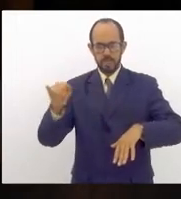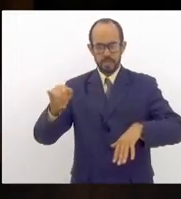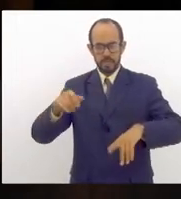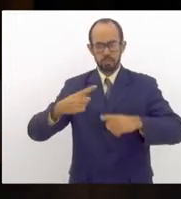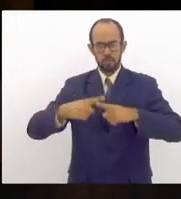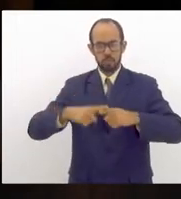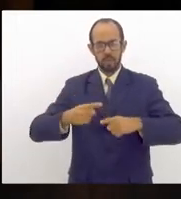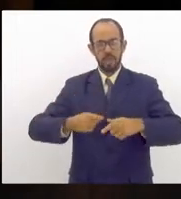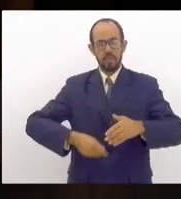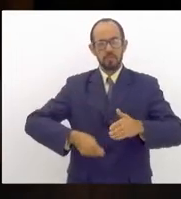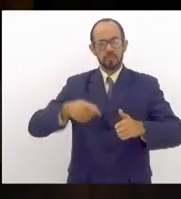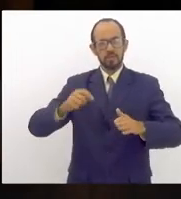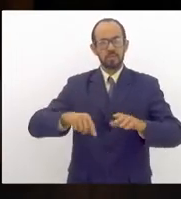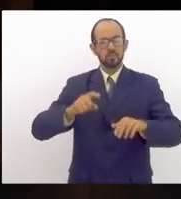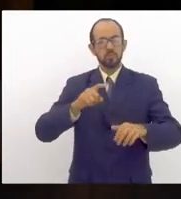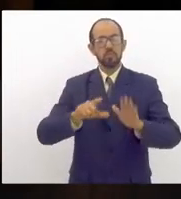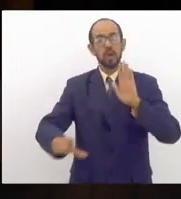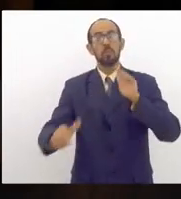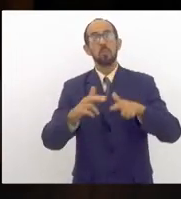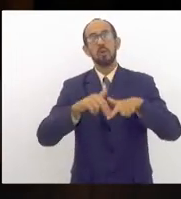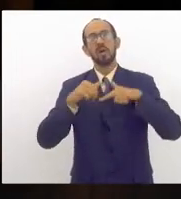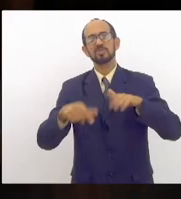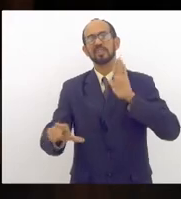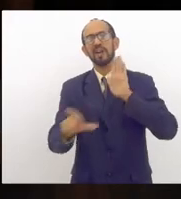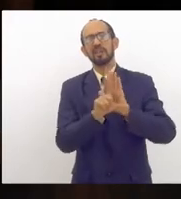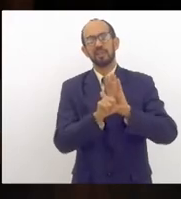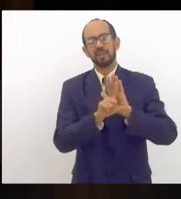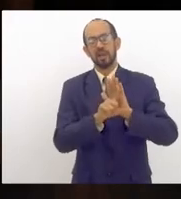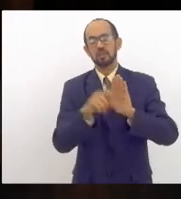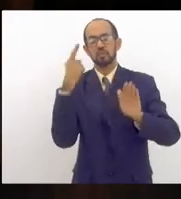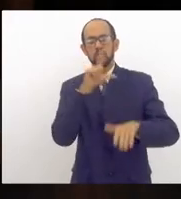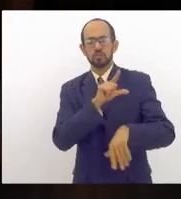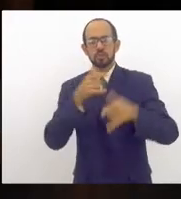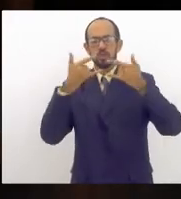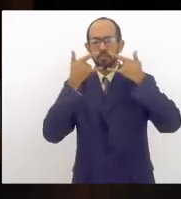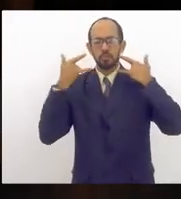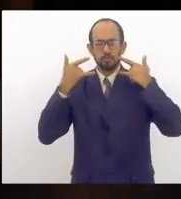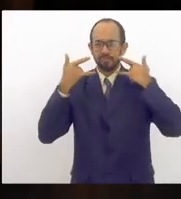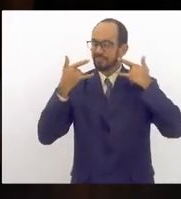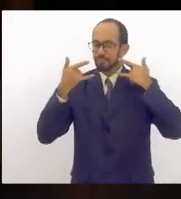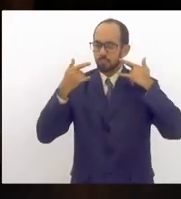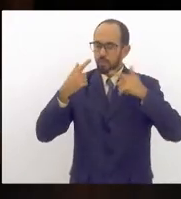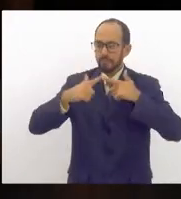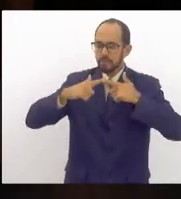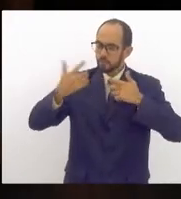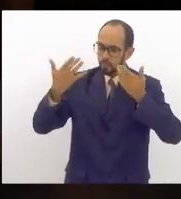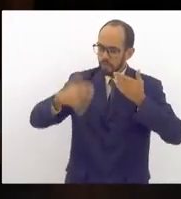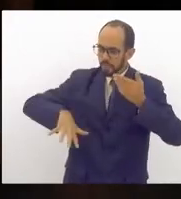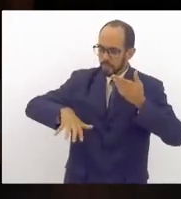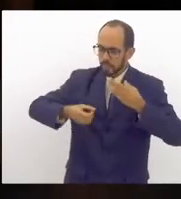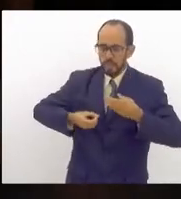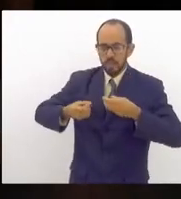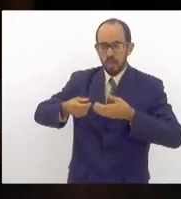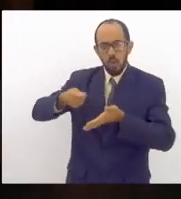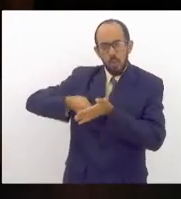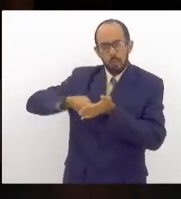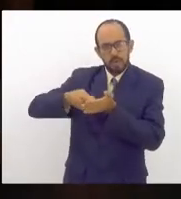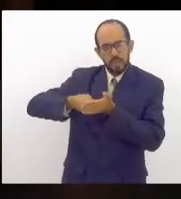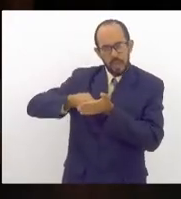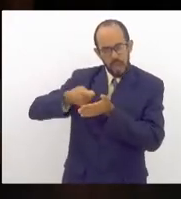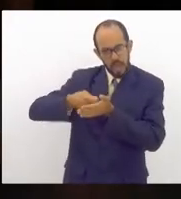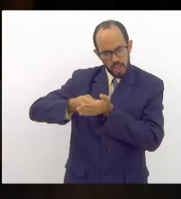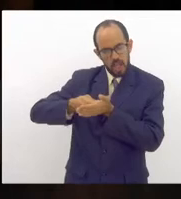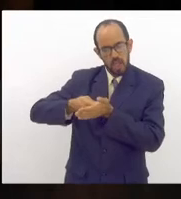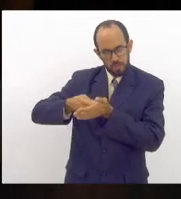força da Lei por força de mobilização porque os mercados não queriam dar máscara não queria não não não não queria obrigar com os clientes usassem máscara para proteger o